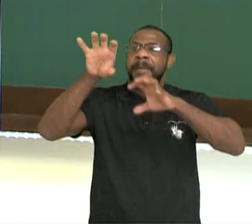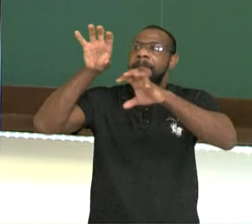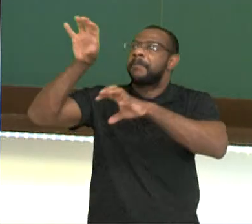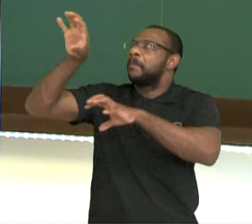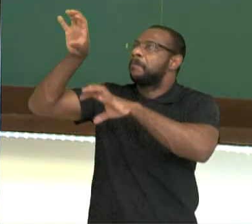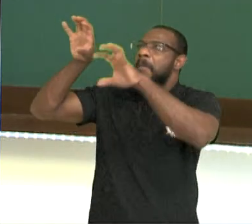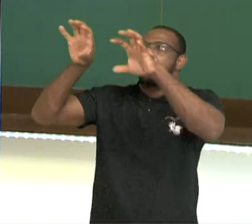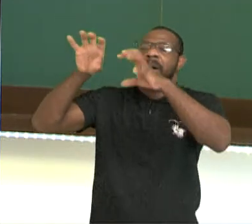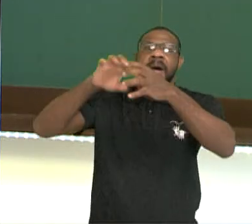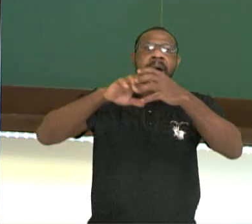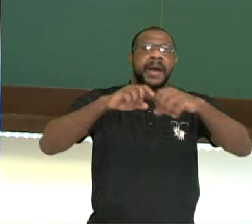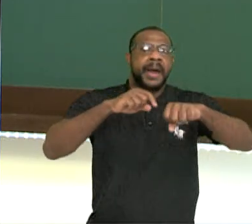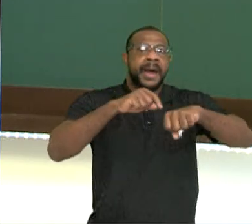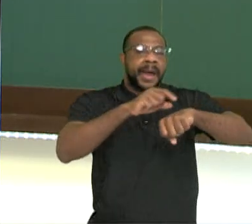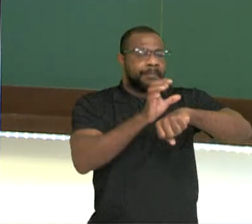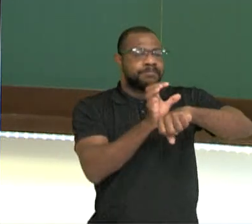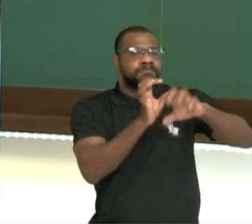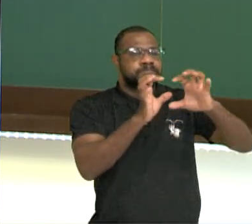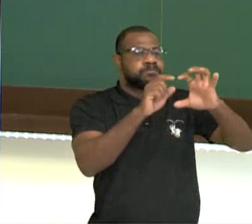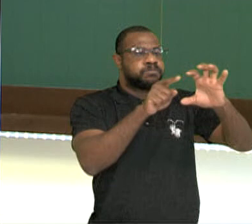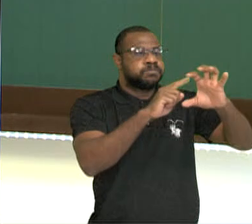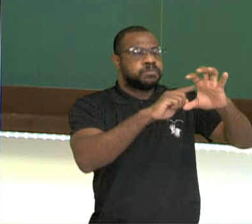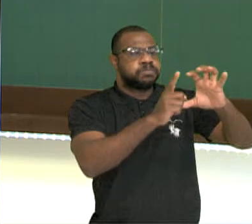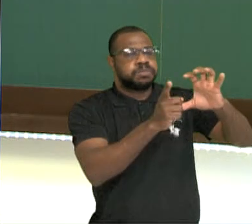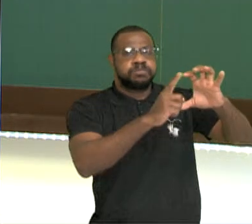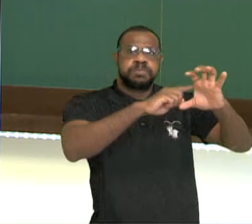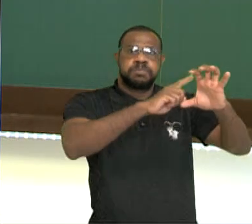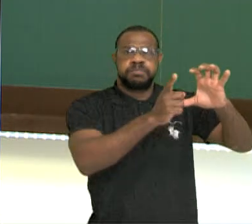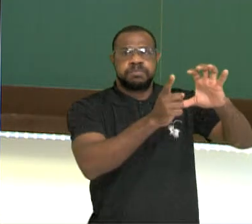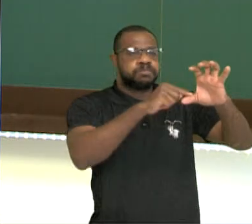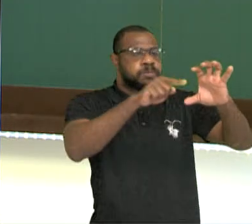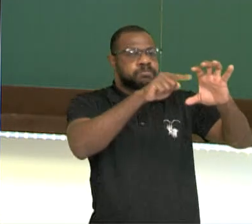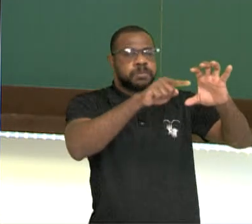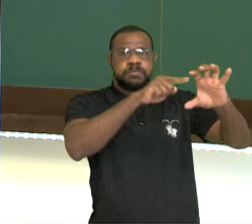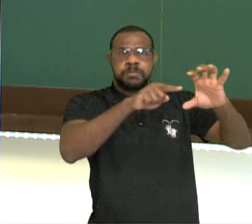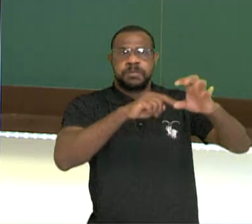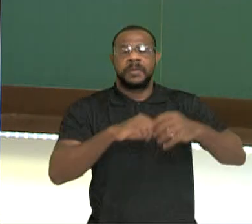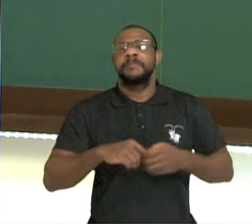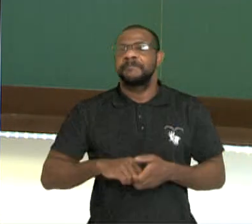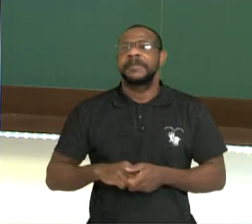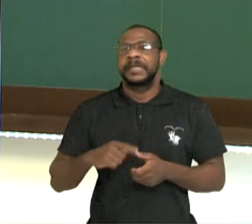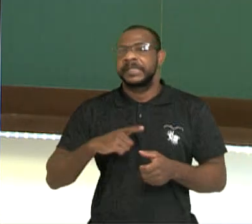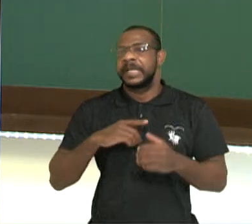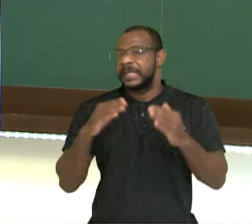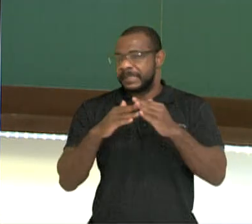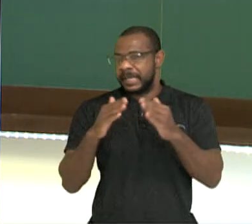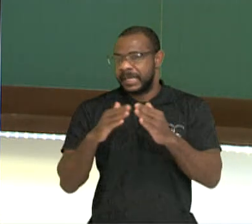394 municípios paranaenses. Só um detalhe, a Copel ela não atende todos os